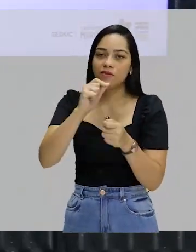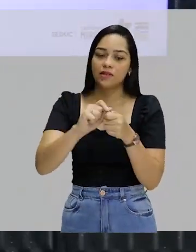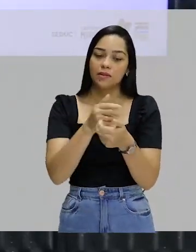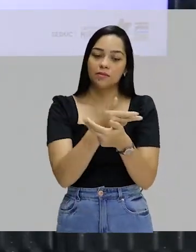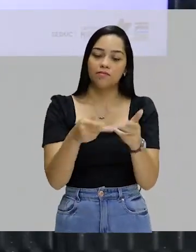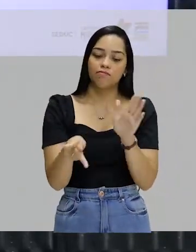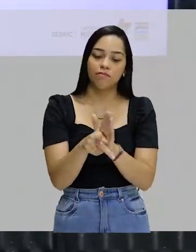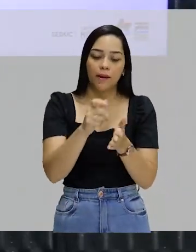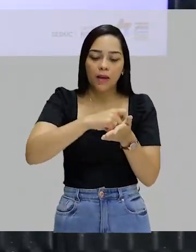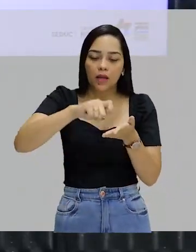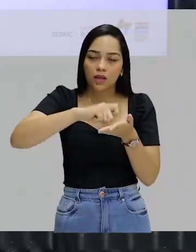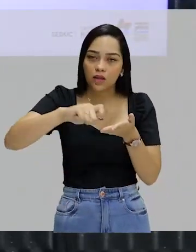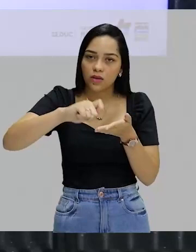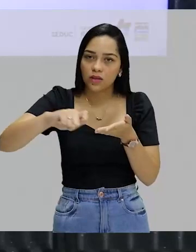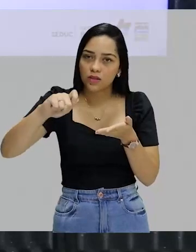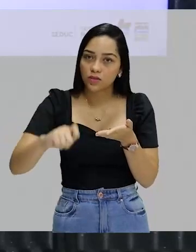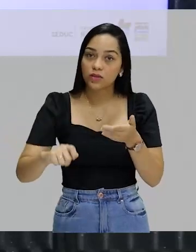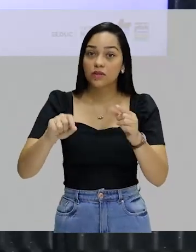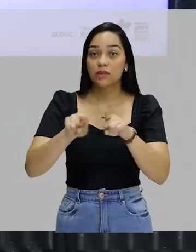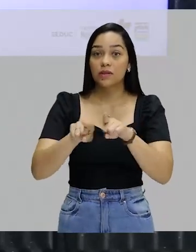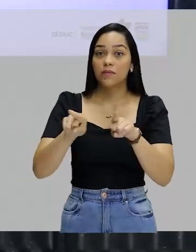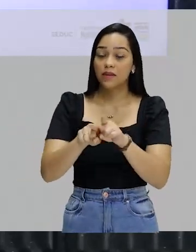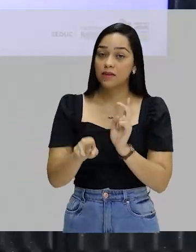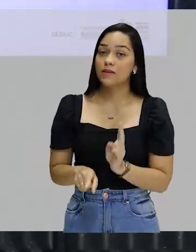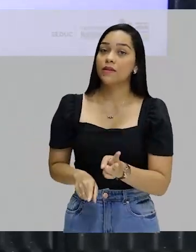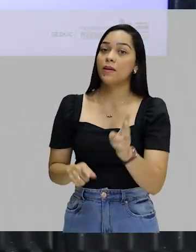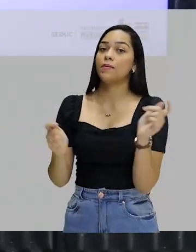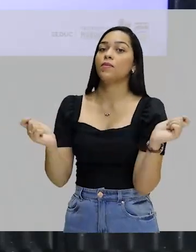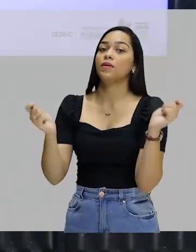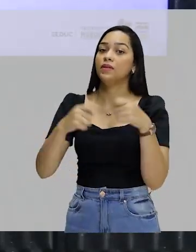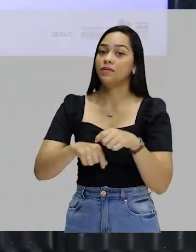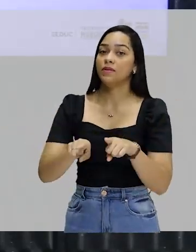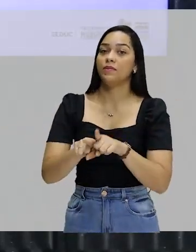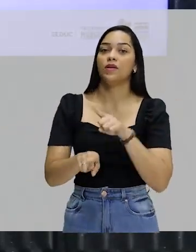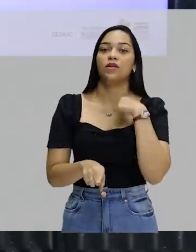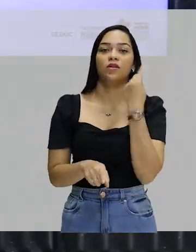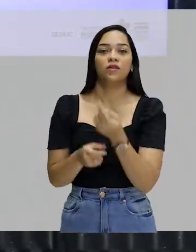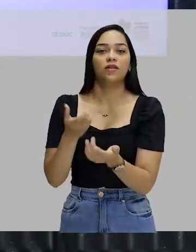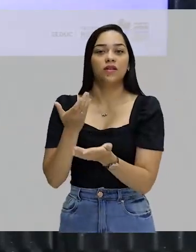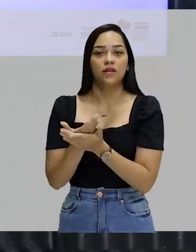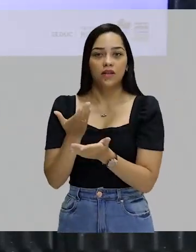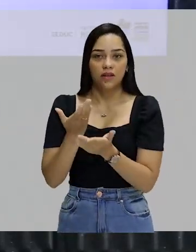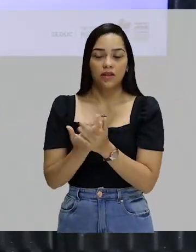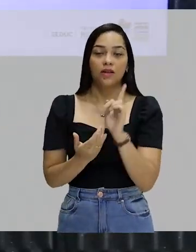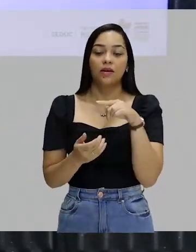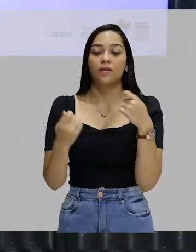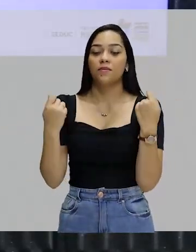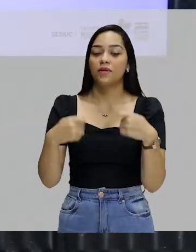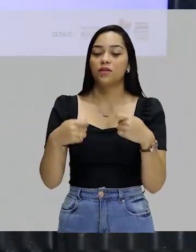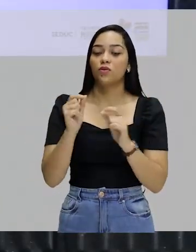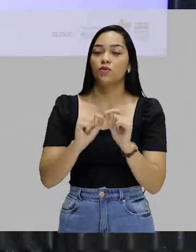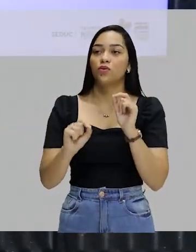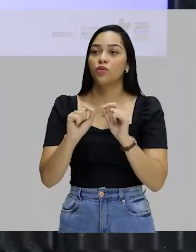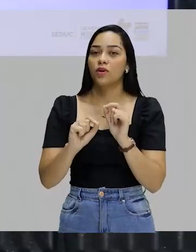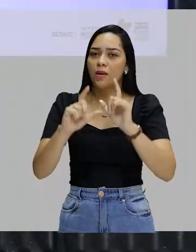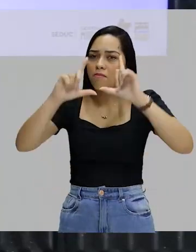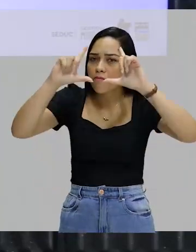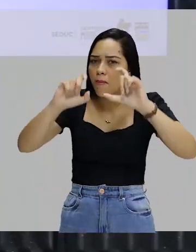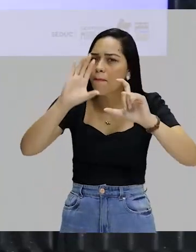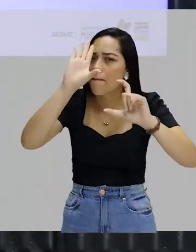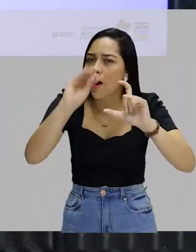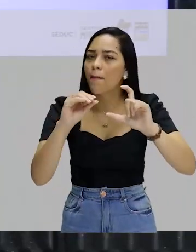devidas anotações. E sempre que for possível e na nossa aula vai ser necessário, printa a tela, tá